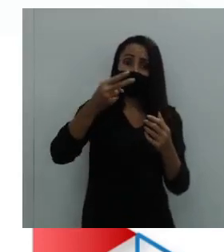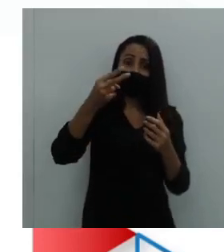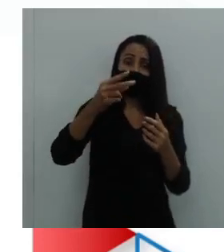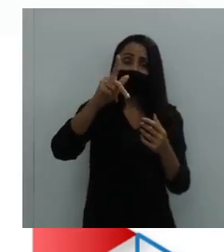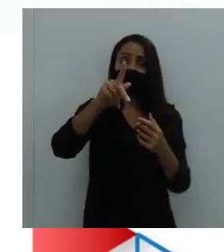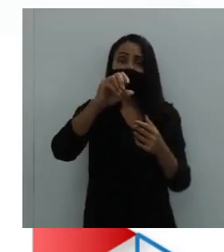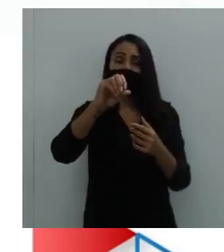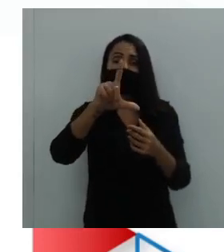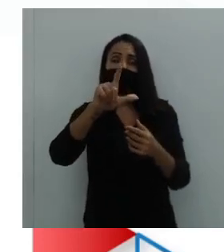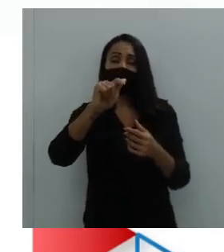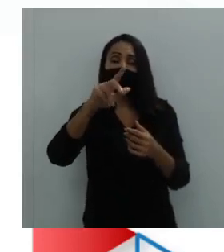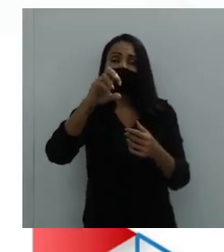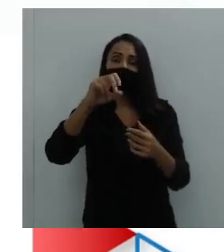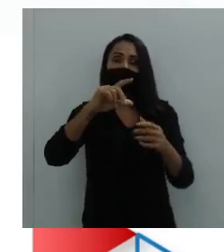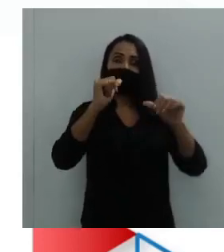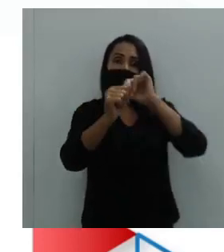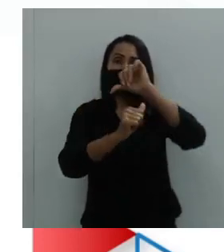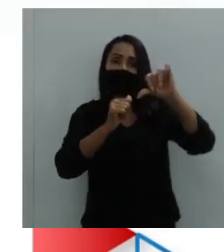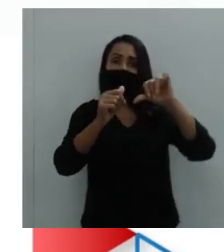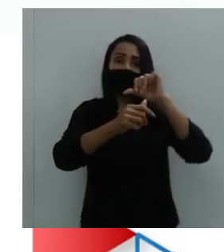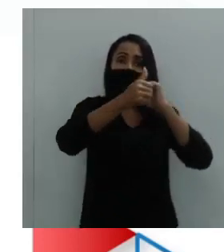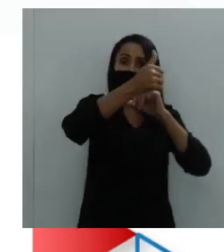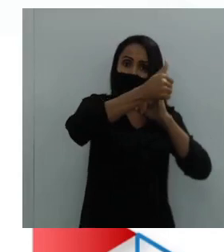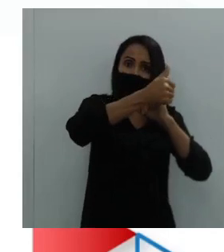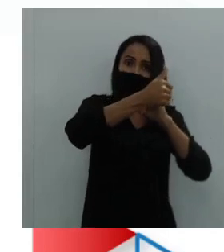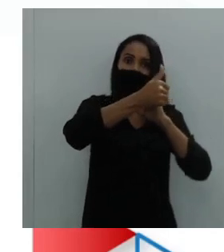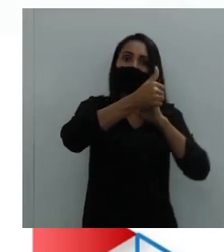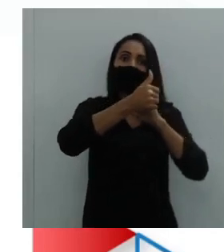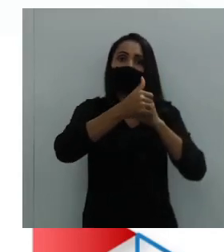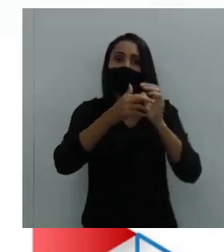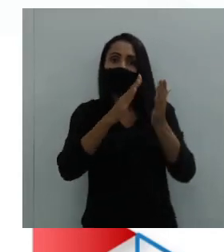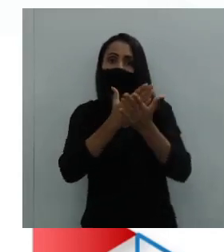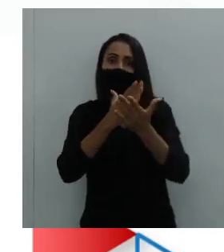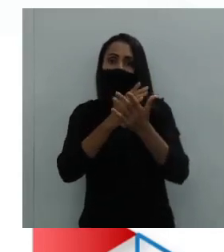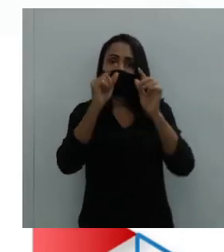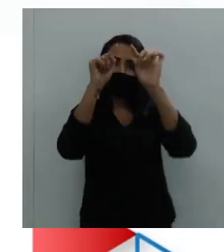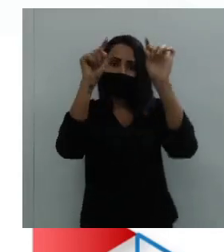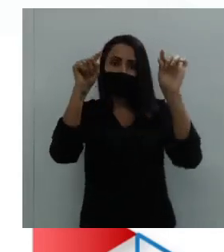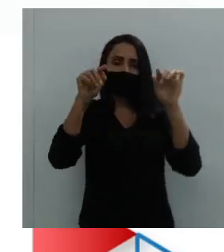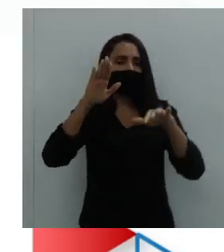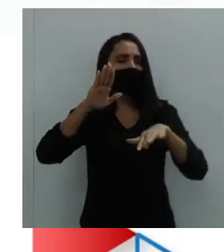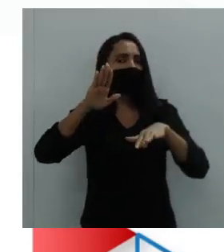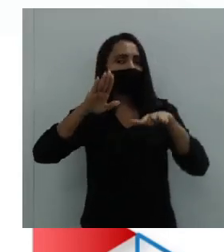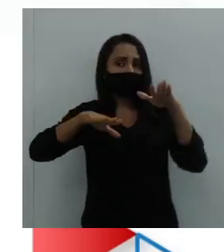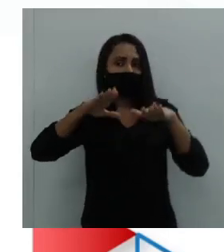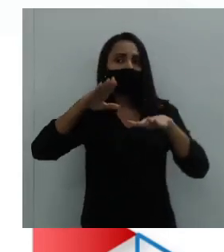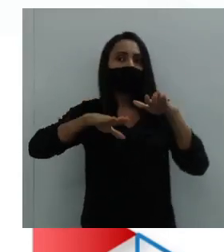é a transformação desse primeiro polígono. Ele vai estar em algum quadrante, depende da minha